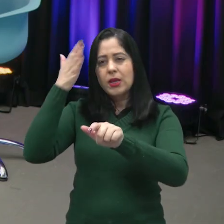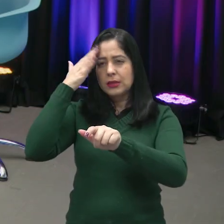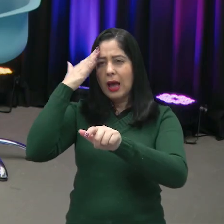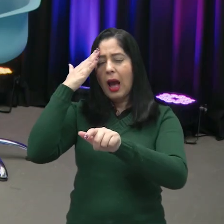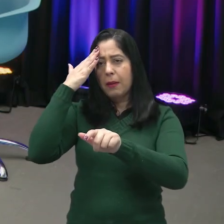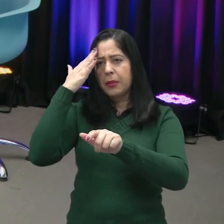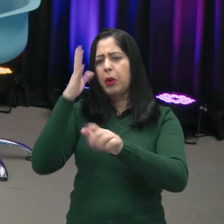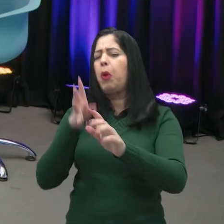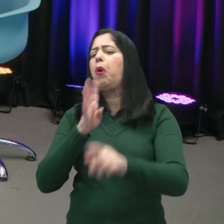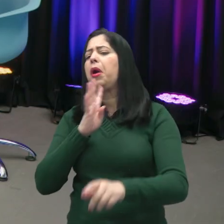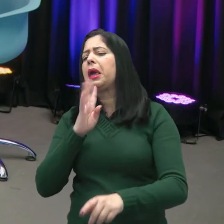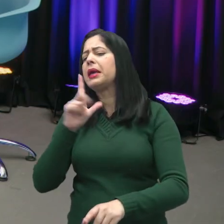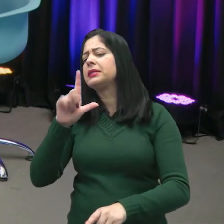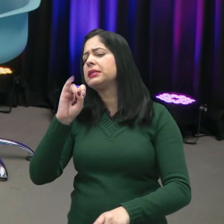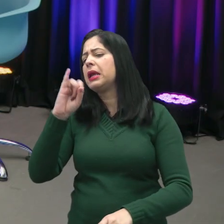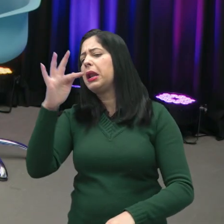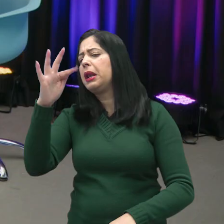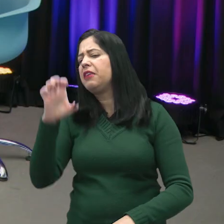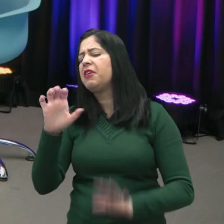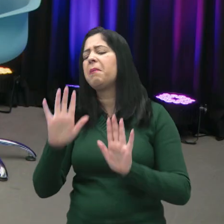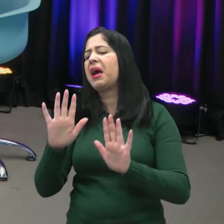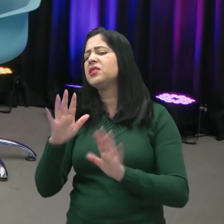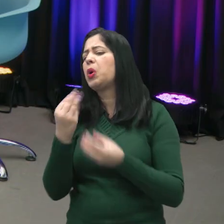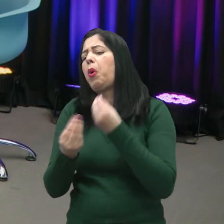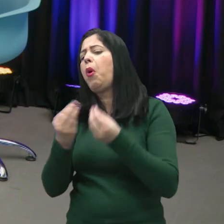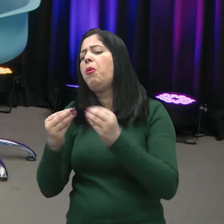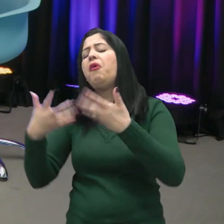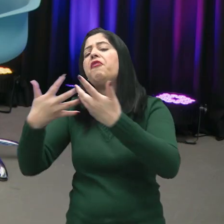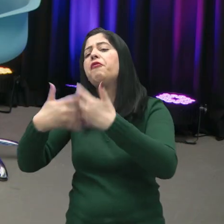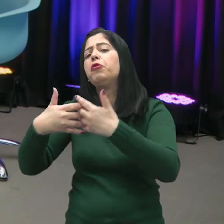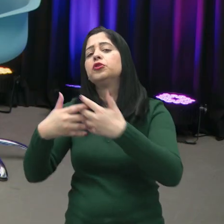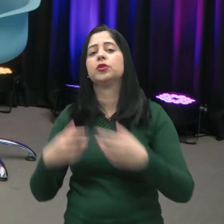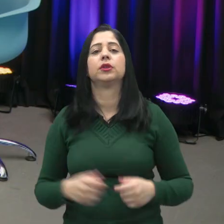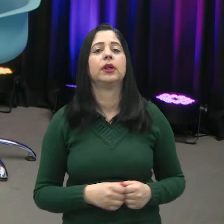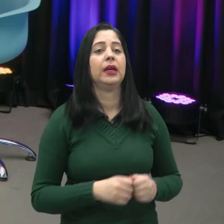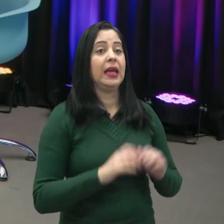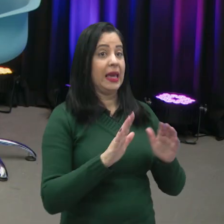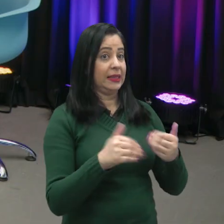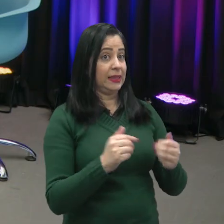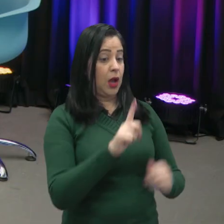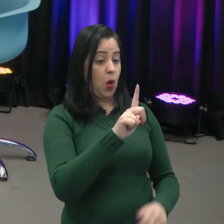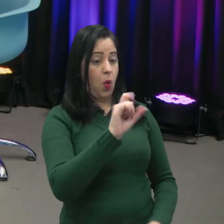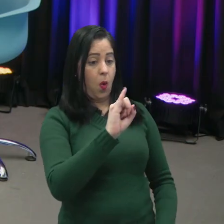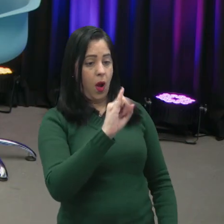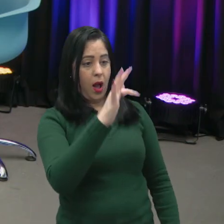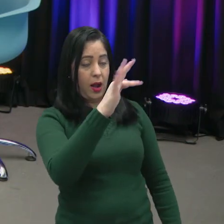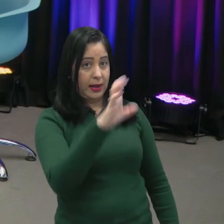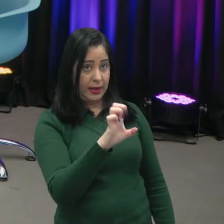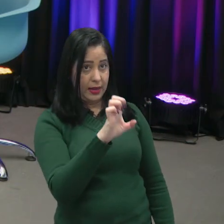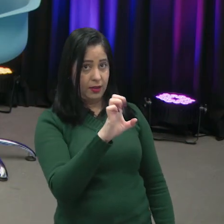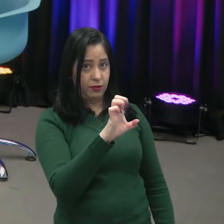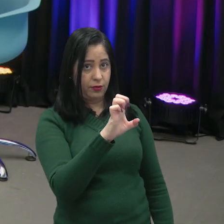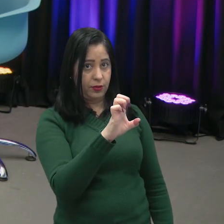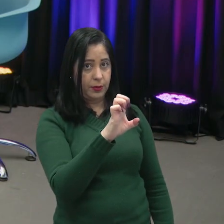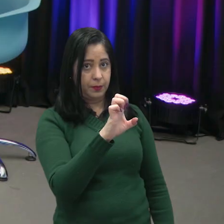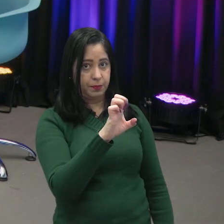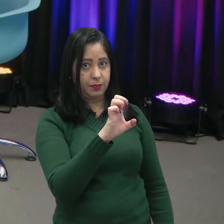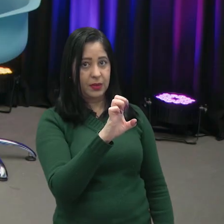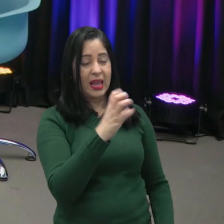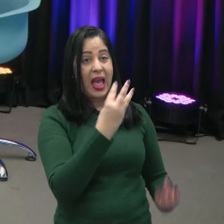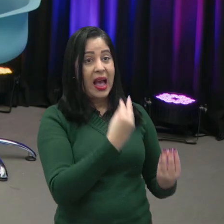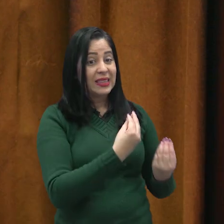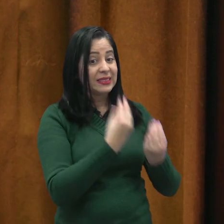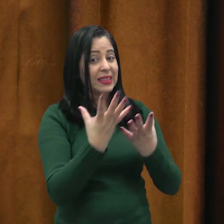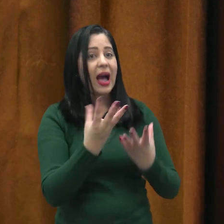existe, mas elas não sabem como que funciona. Ela proporciona para os atletas a poder